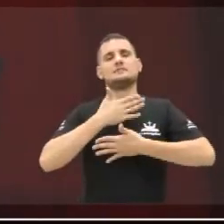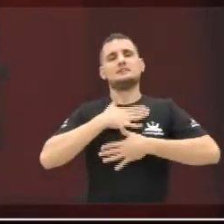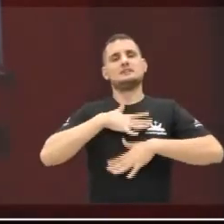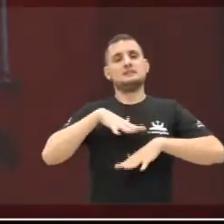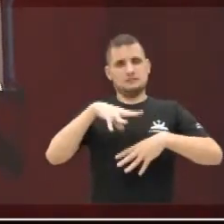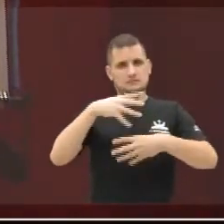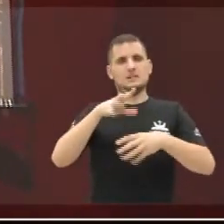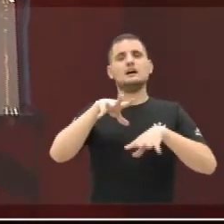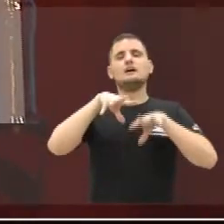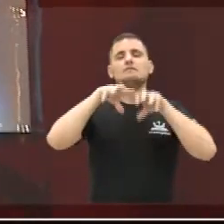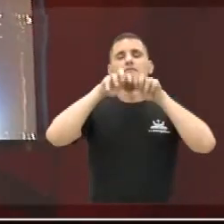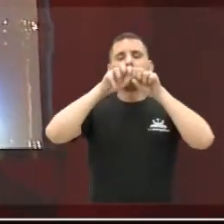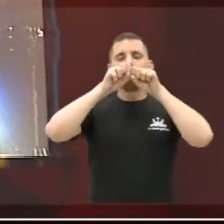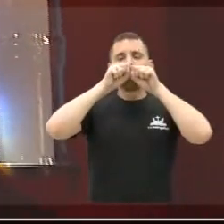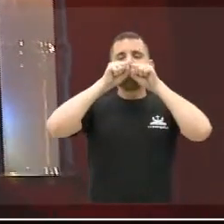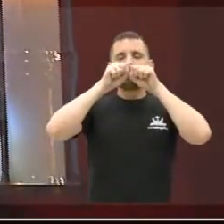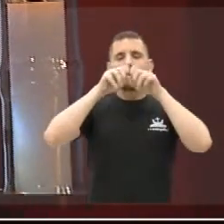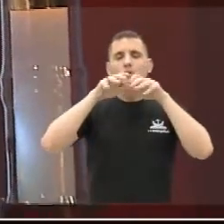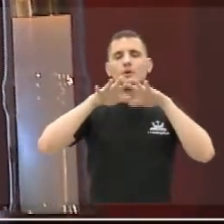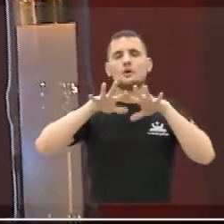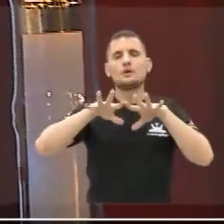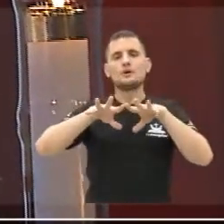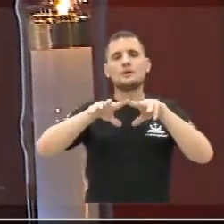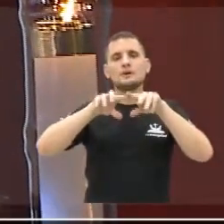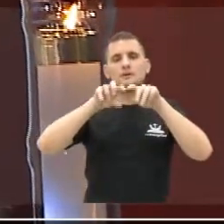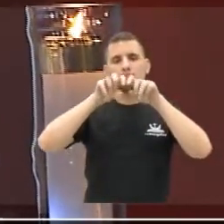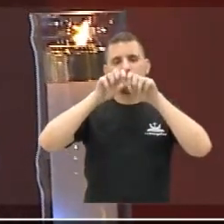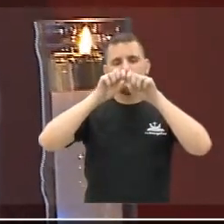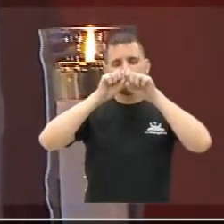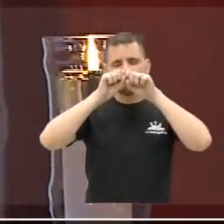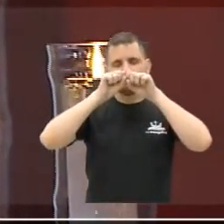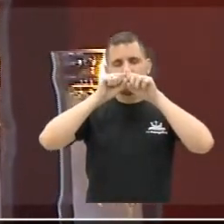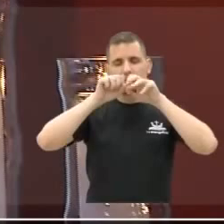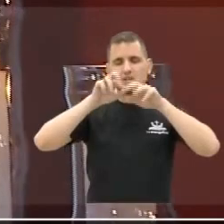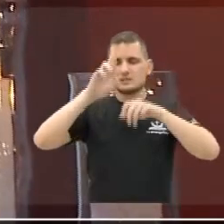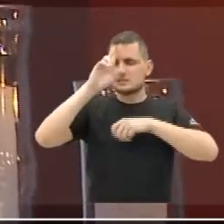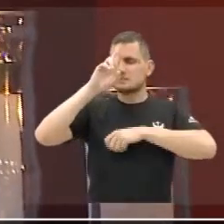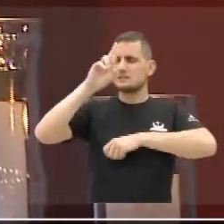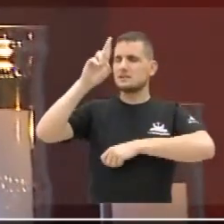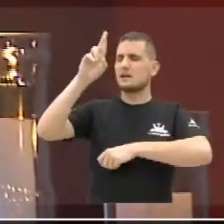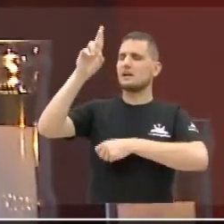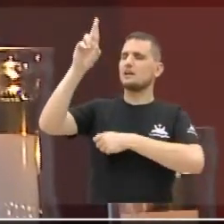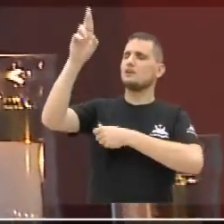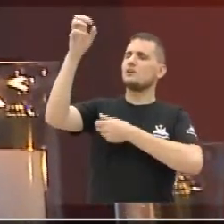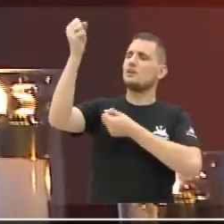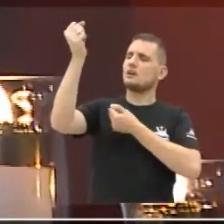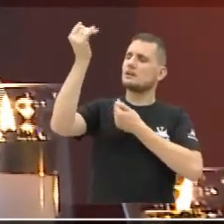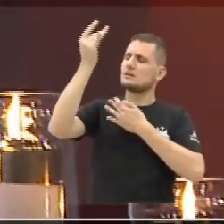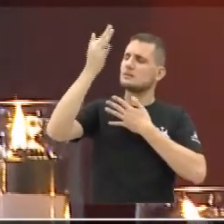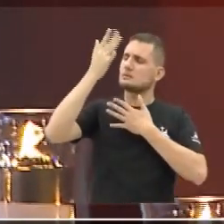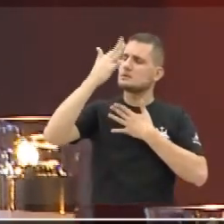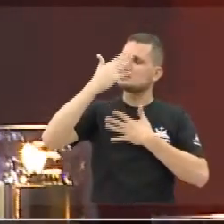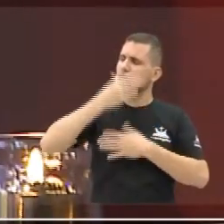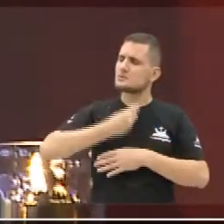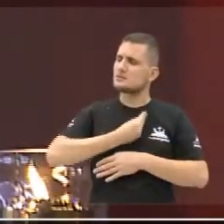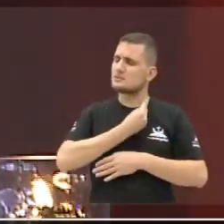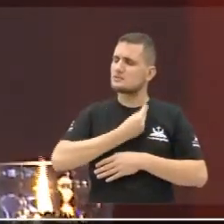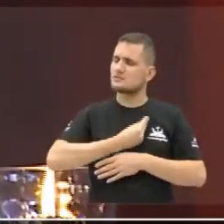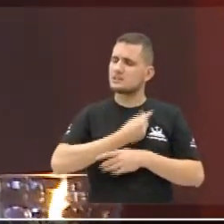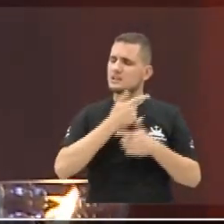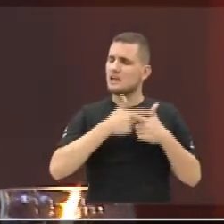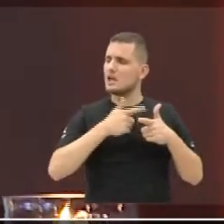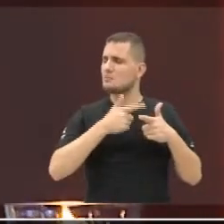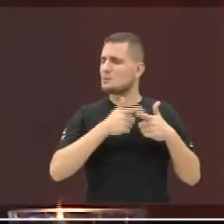minha tempestade. Acalma minha tempestade. Acalma o